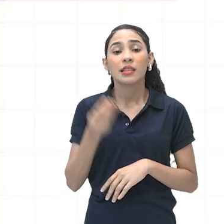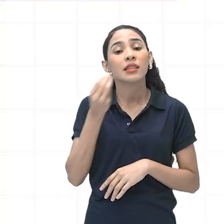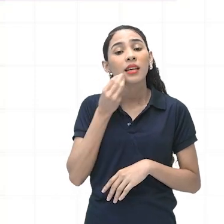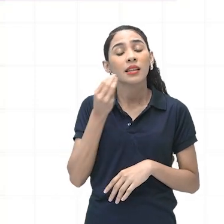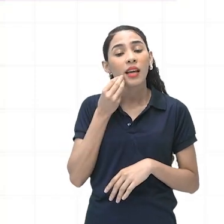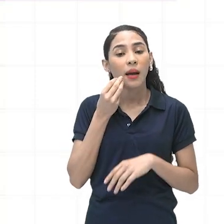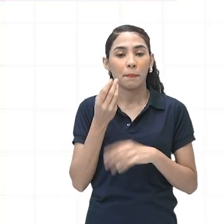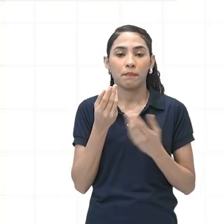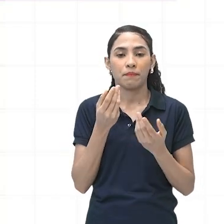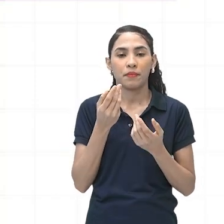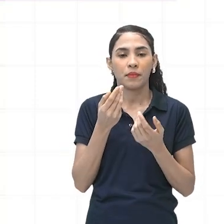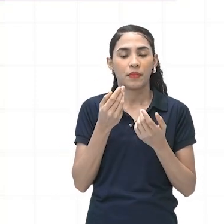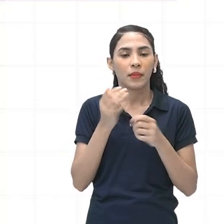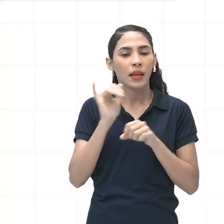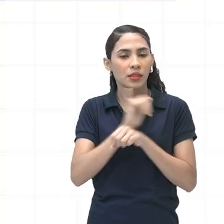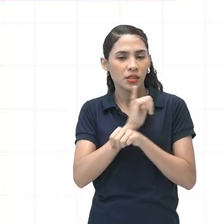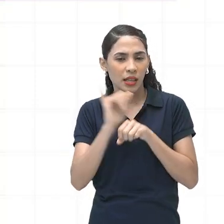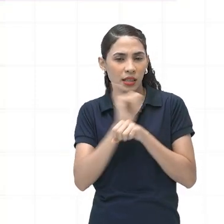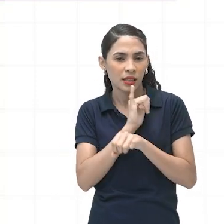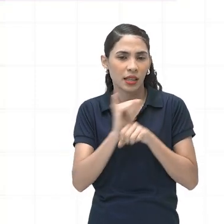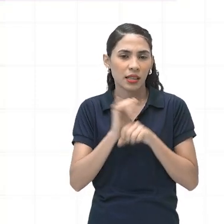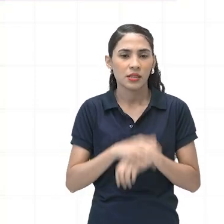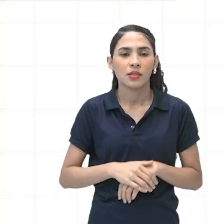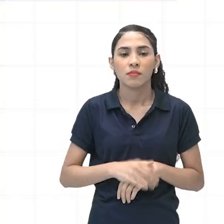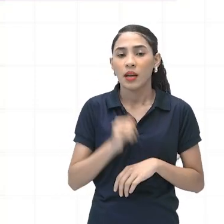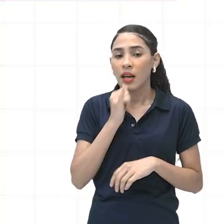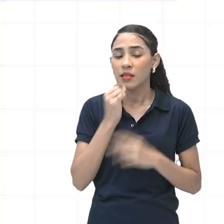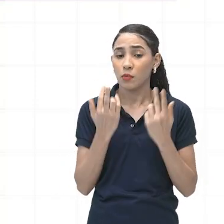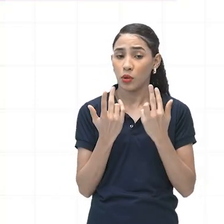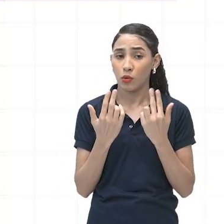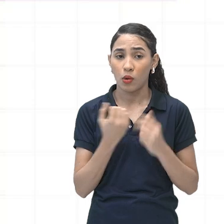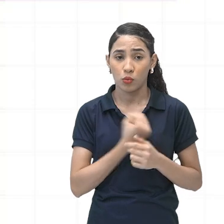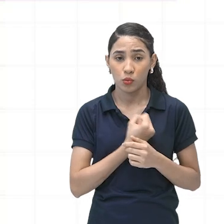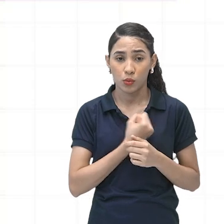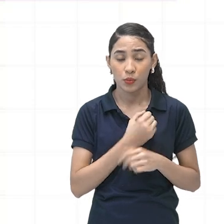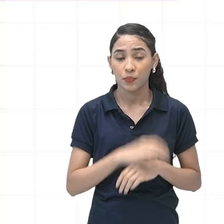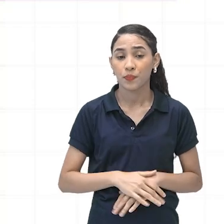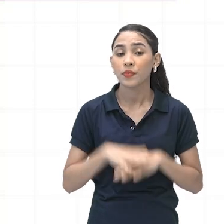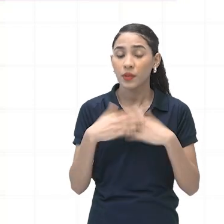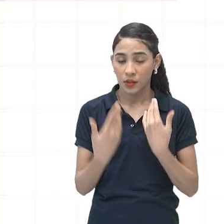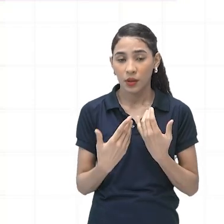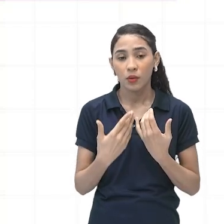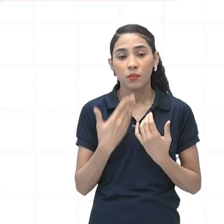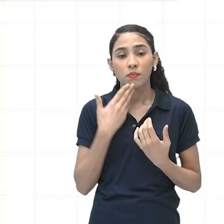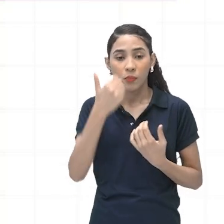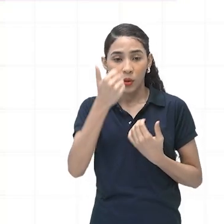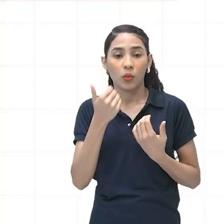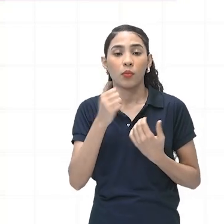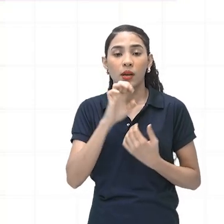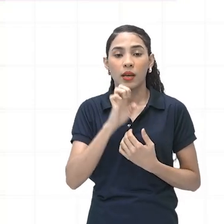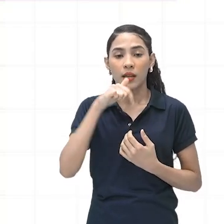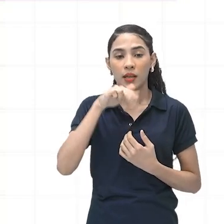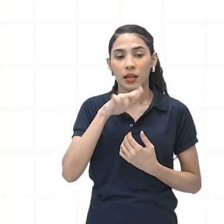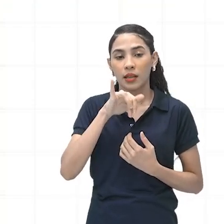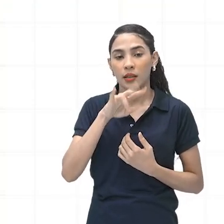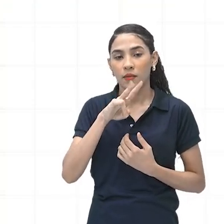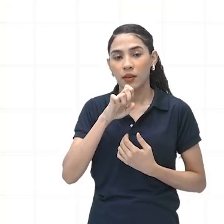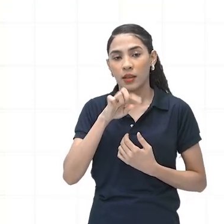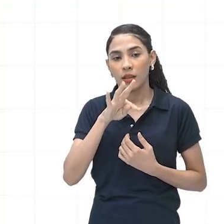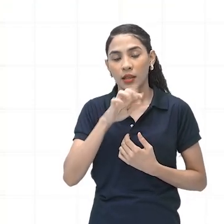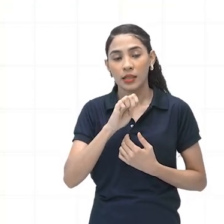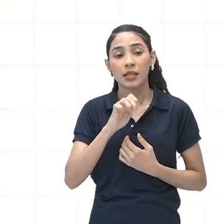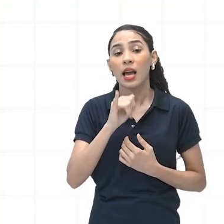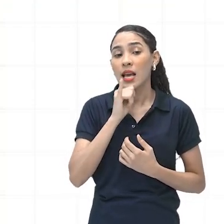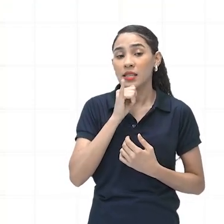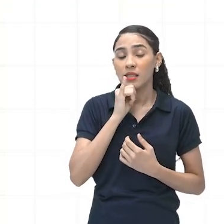tentar procurar um radical onde eu deixo o índice iguais. E aí, eu trabalho com essas equivalências. Veja